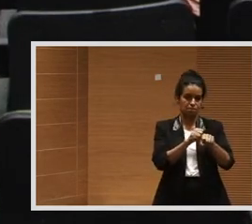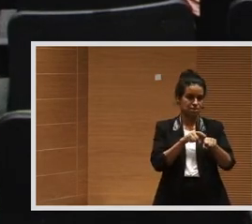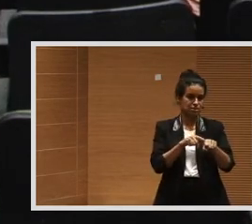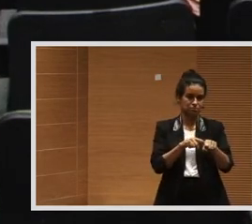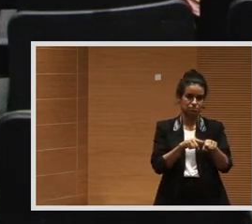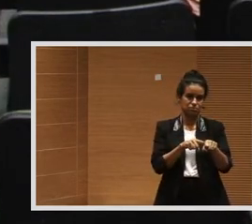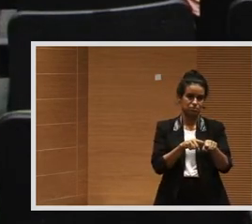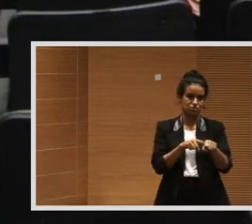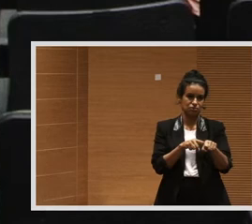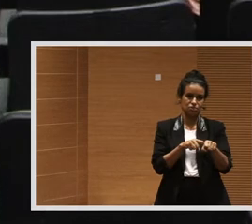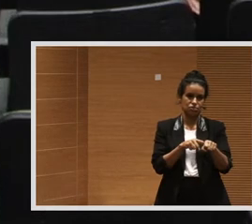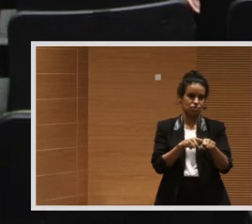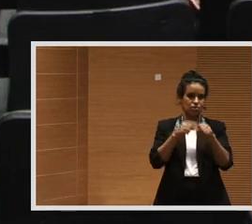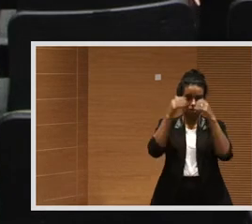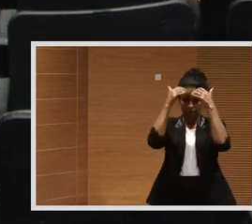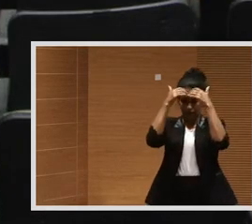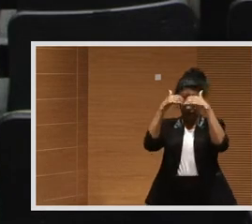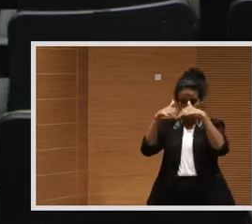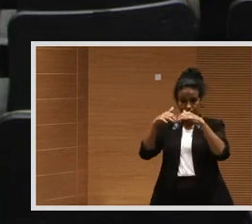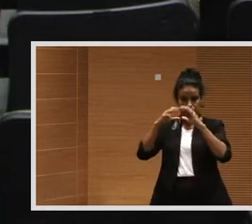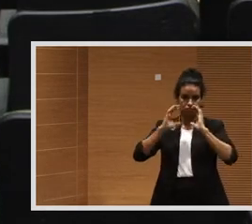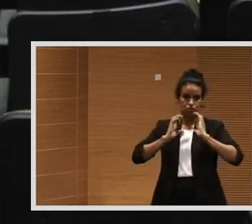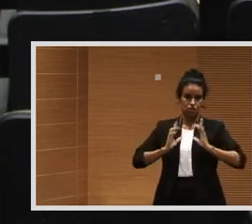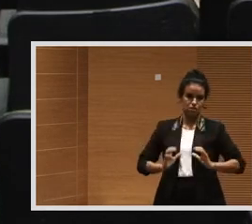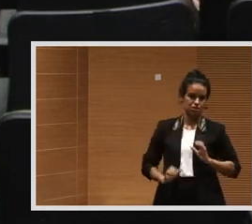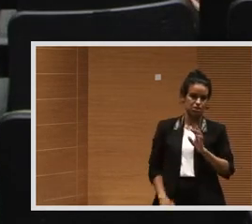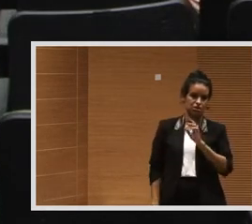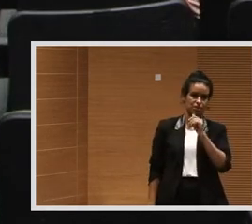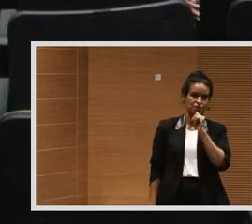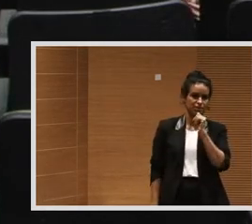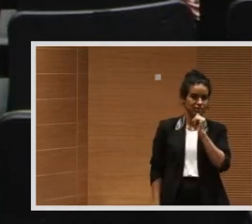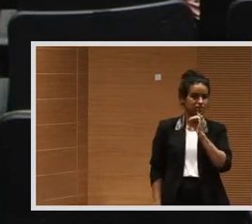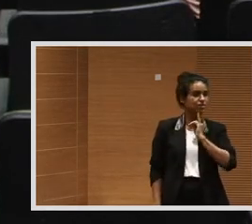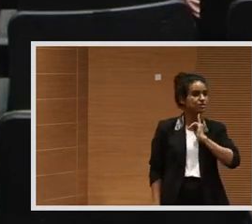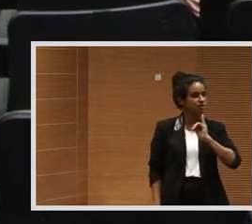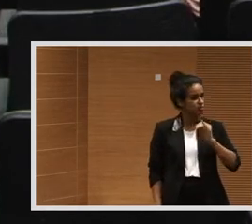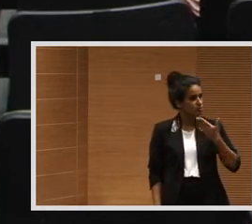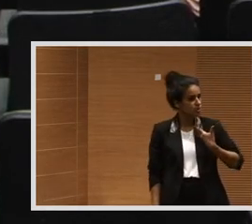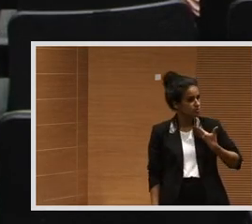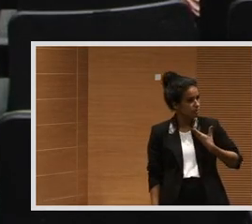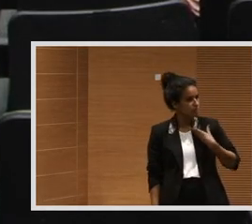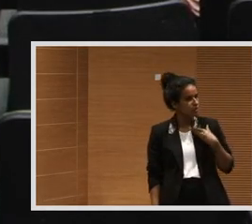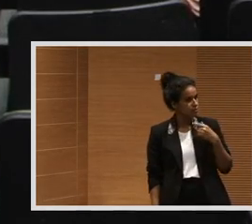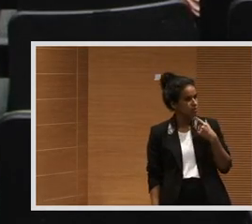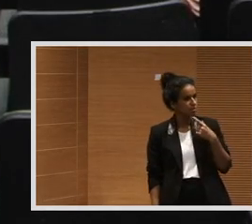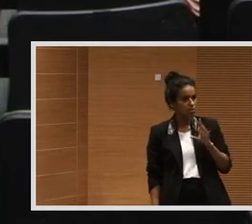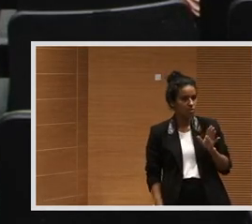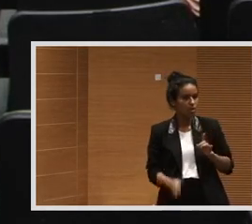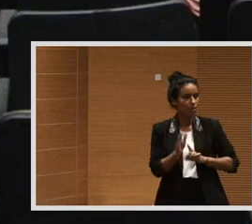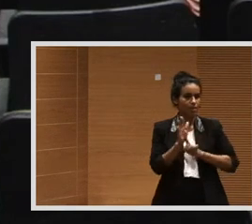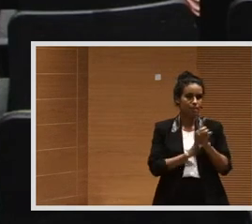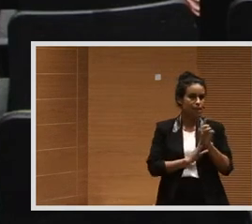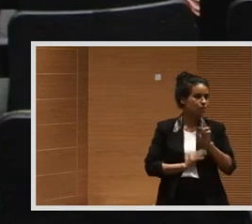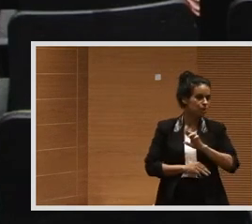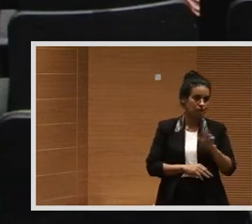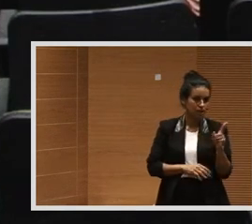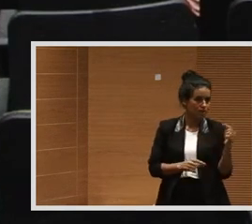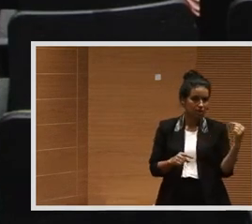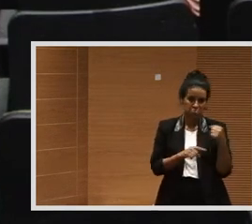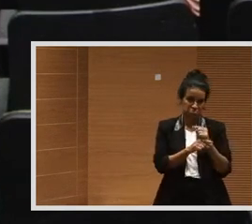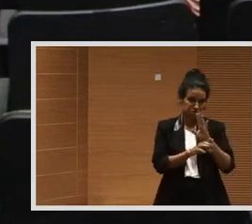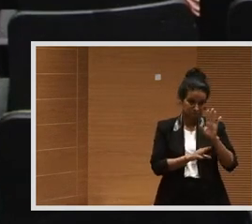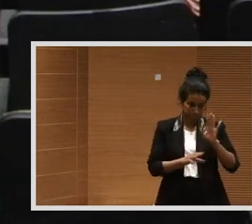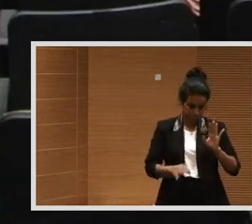em cognitiva comportamental. É, se algum colega for aqui, por favor, a pergunta não é nada ligado a isso.